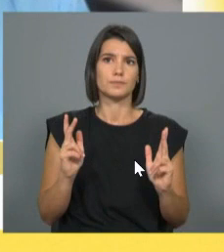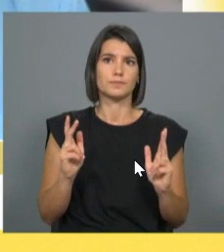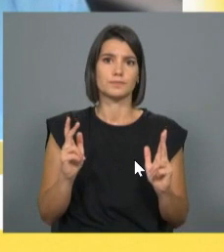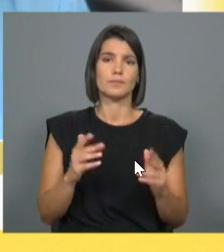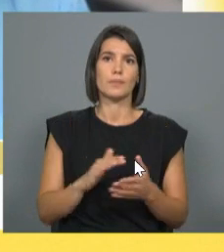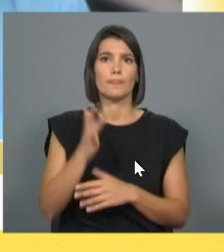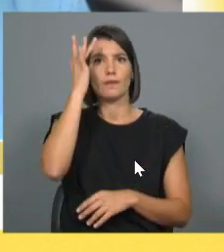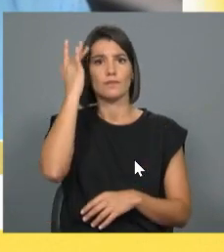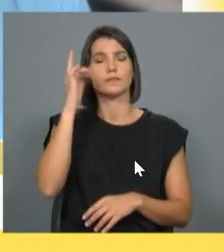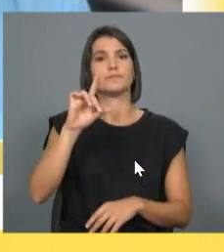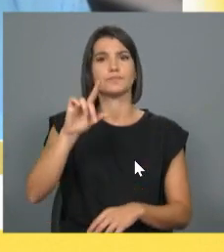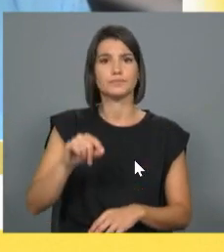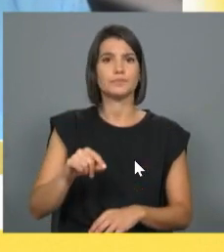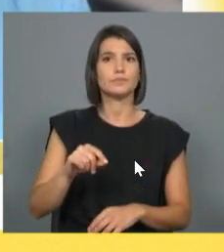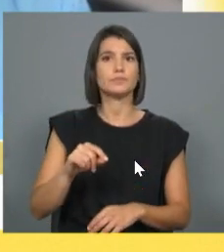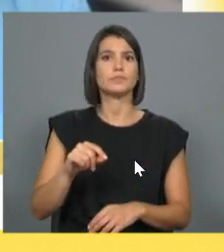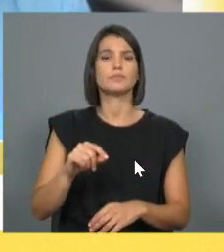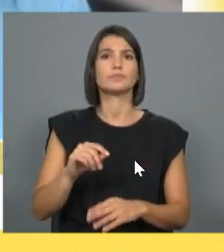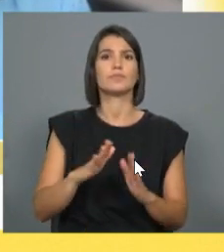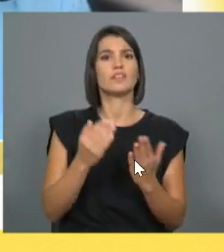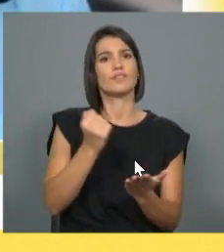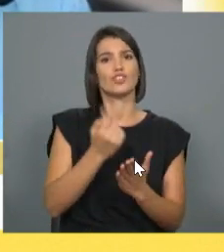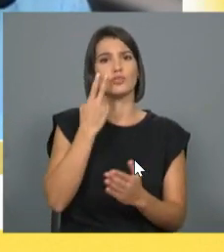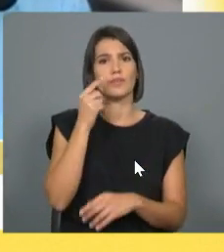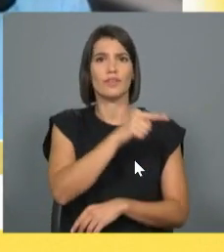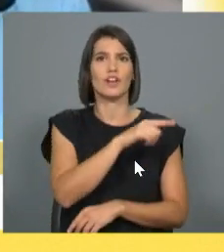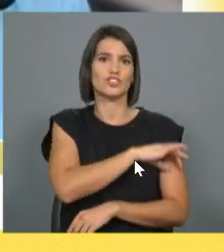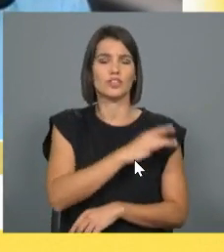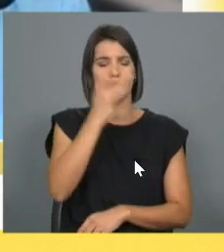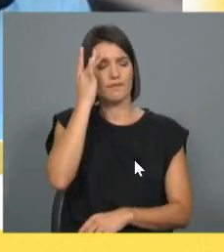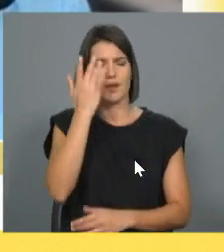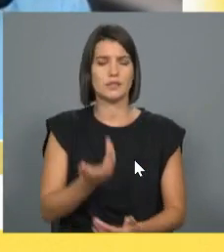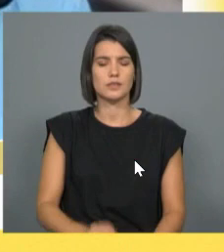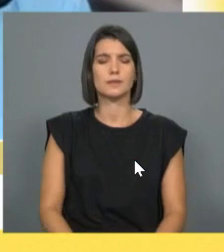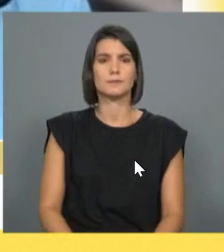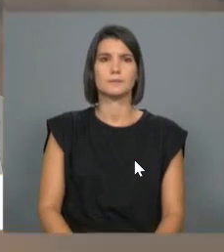E é fácil também obter vistos de residência no Chile.